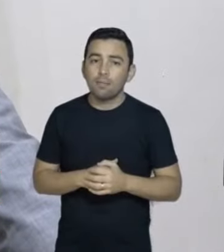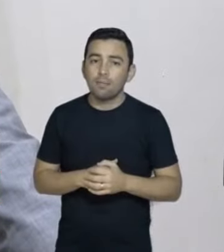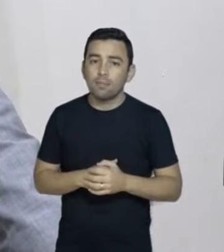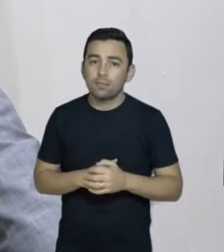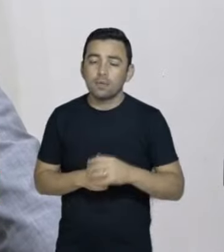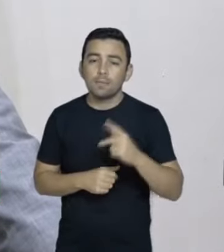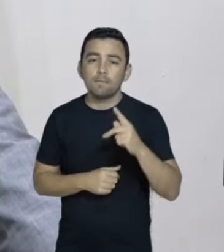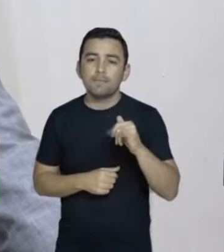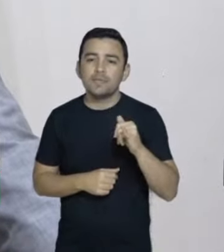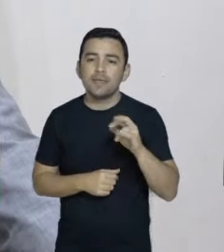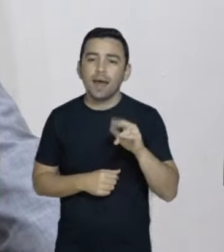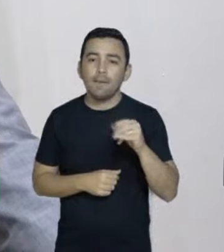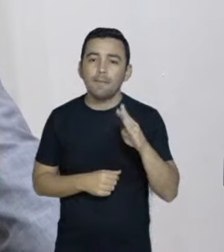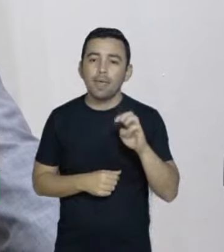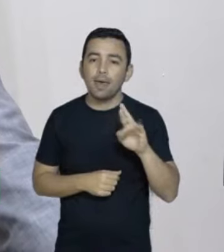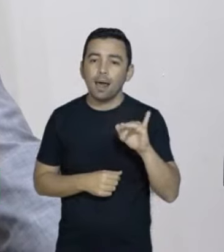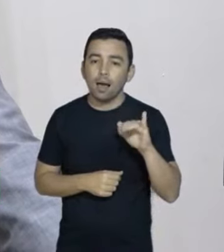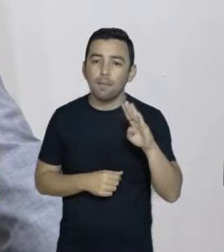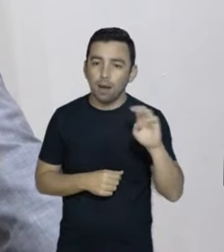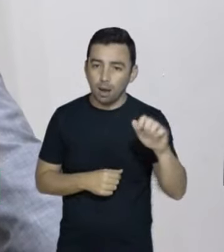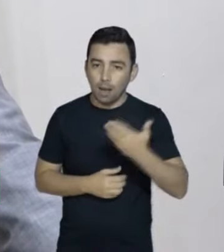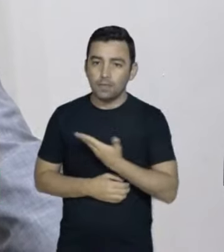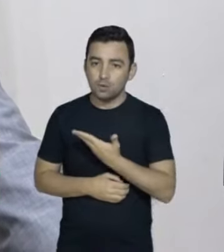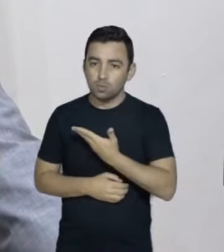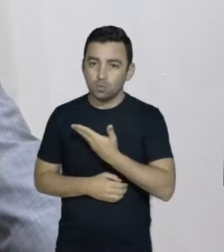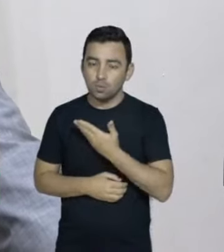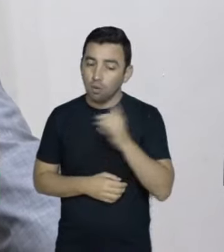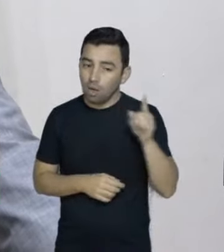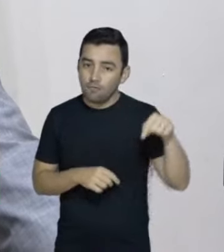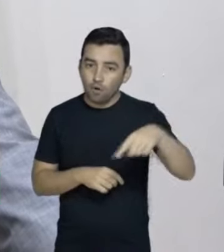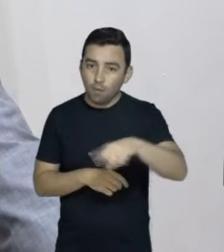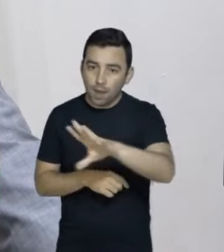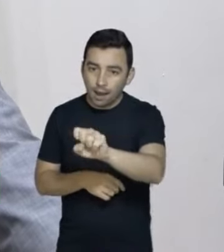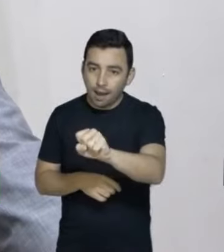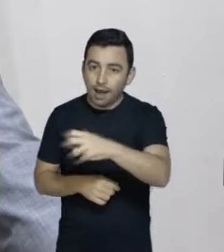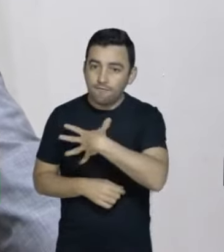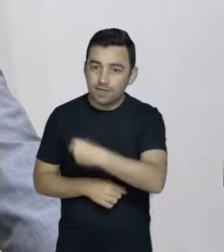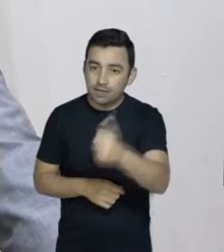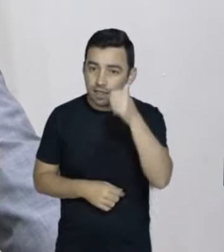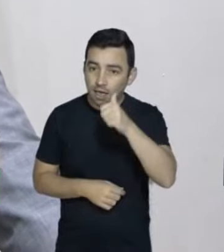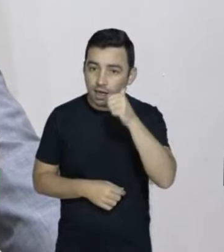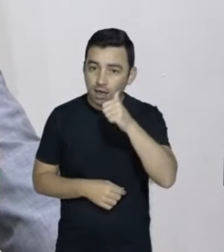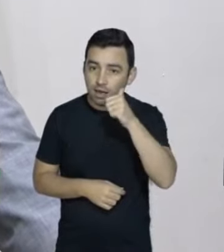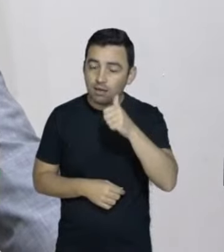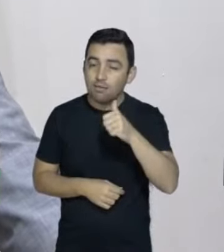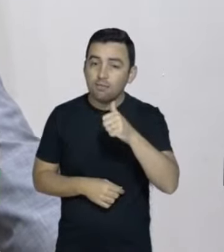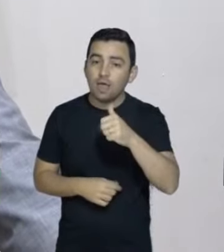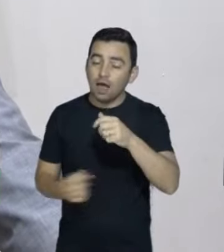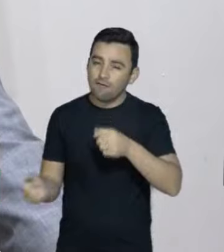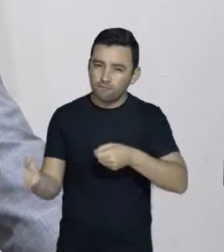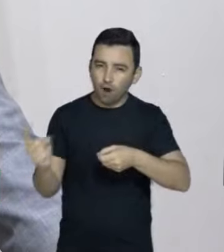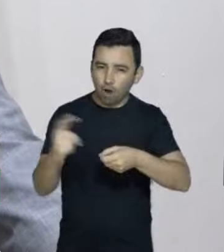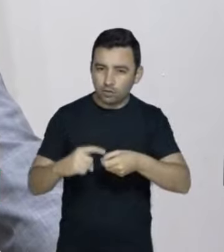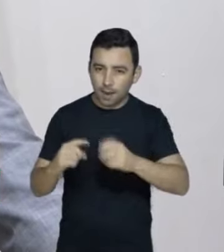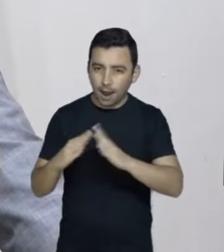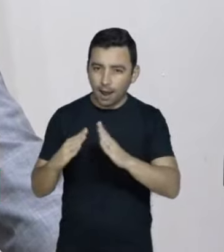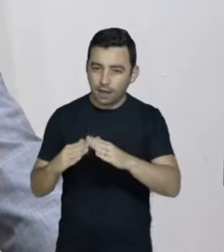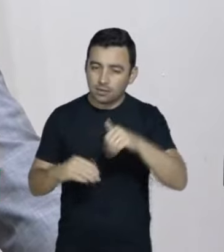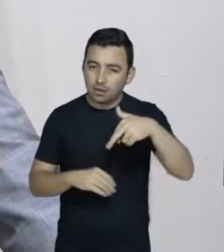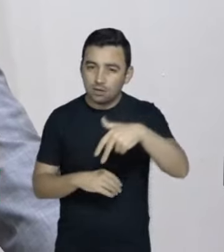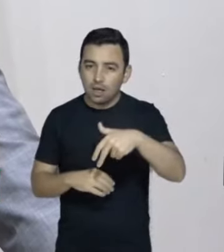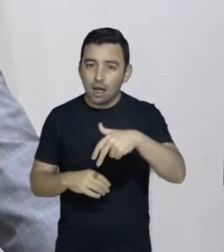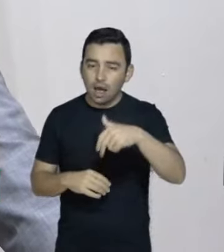deputado Maurício Peixe, um grande amigo nosso, foi buscar a filha foi para estudar, voltando para casa, a esposa